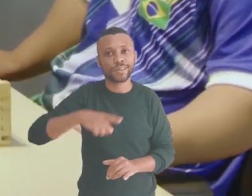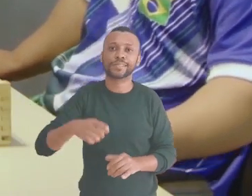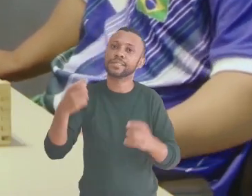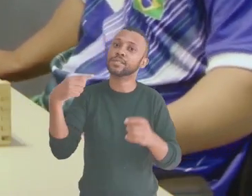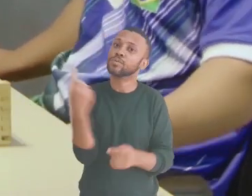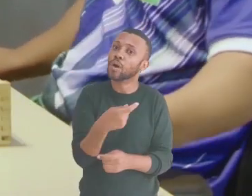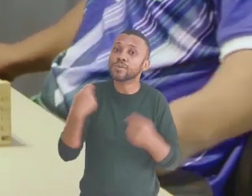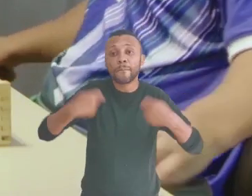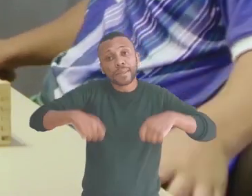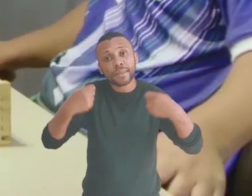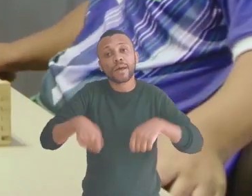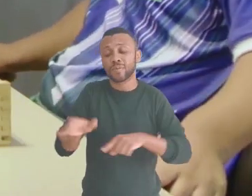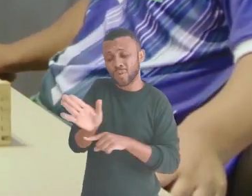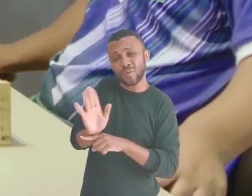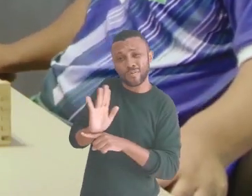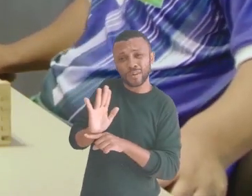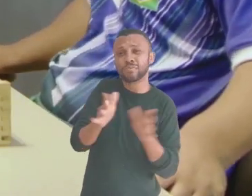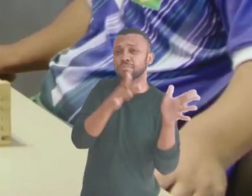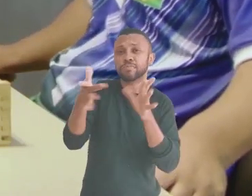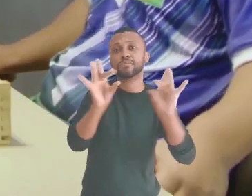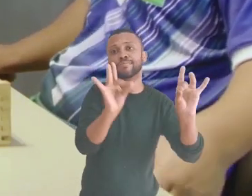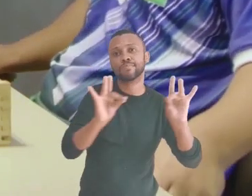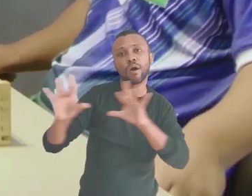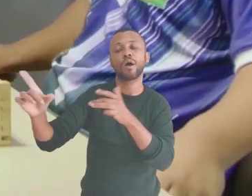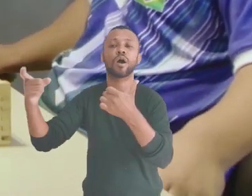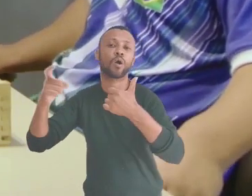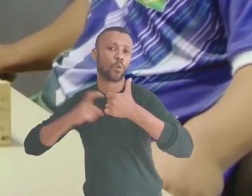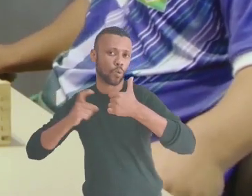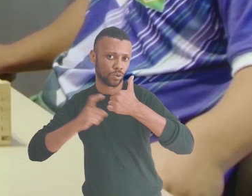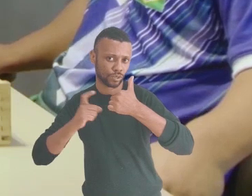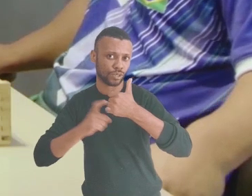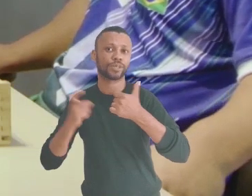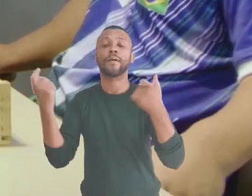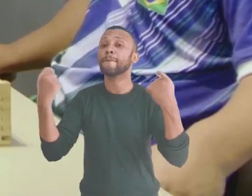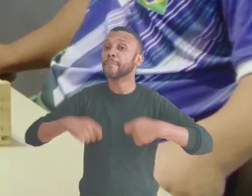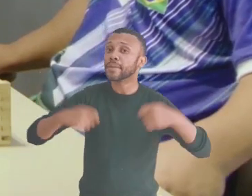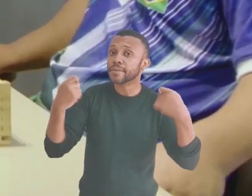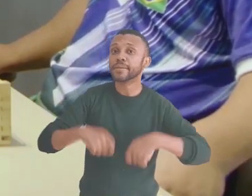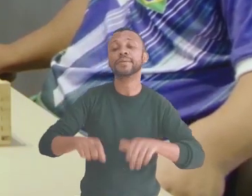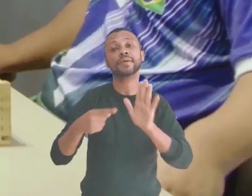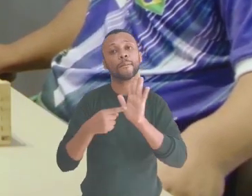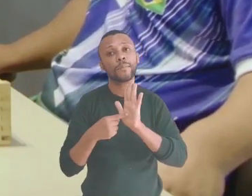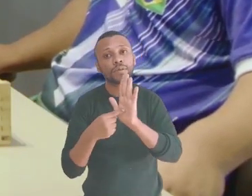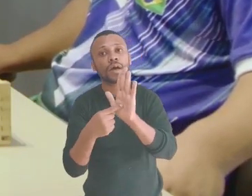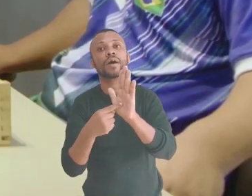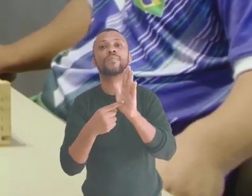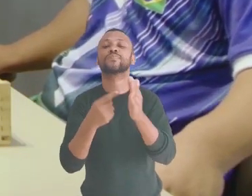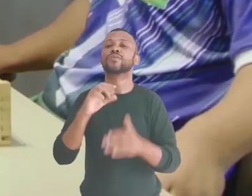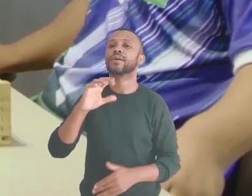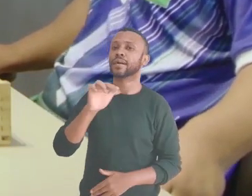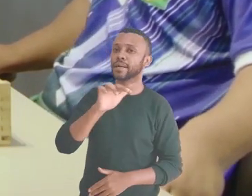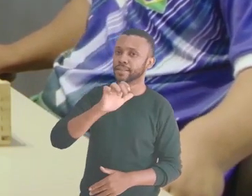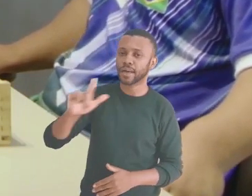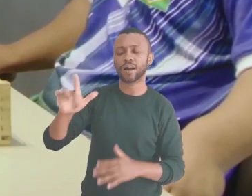precisa mandar o nosso vídeo para os seus amigos, precisa curtir o vídeo, tá? Precisa entrar nos nossos outros canais,